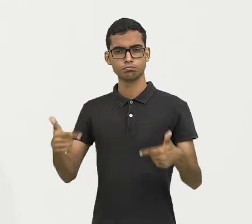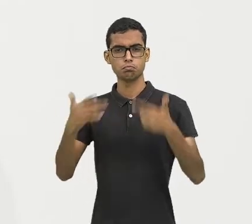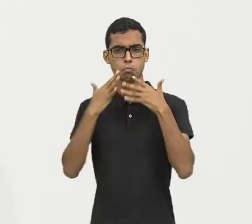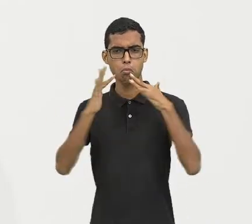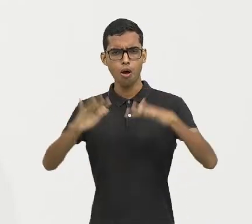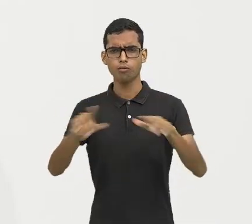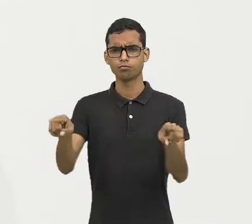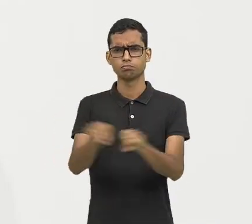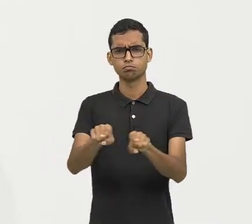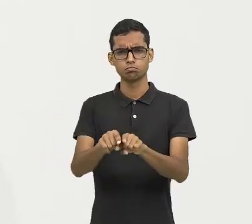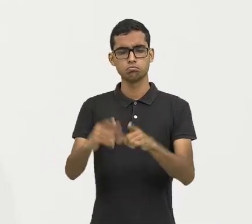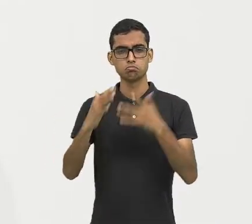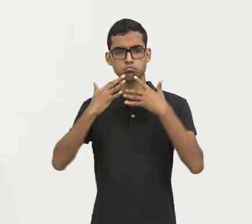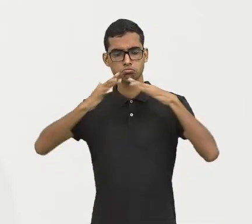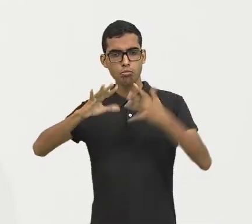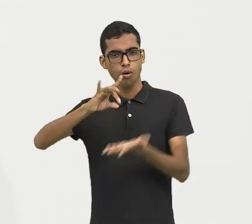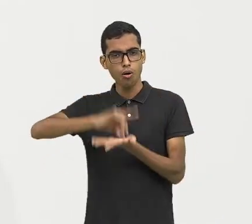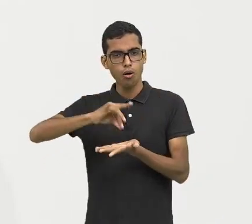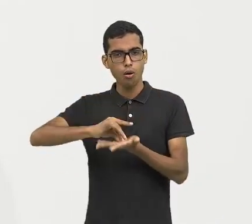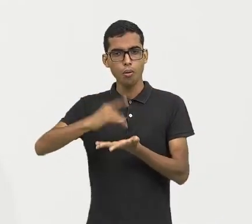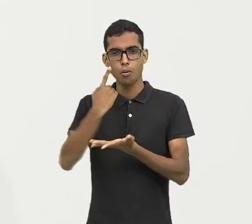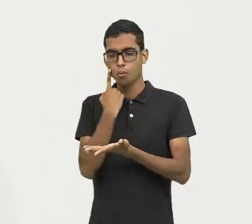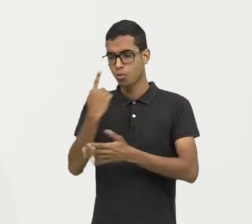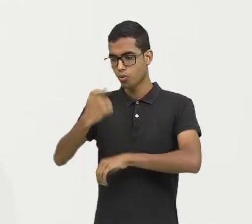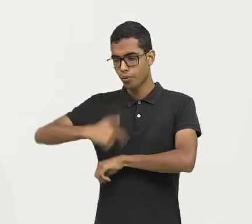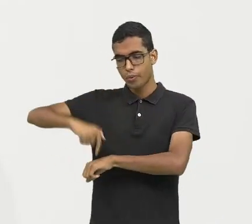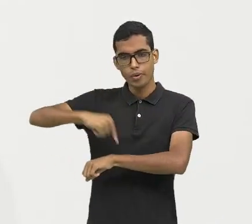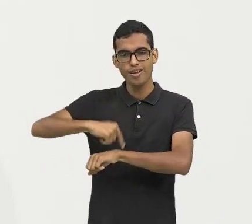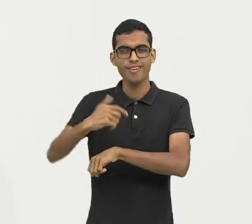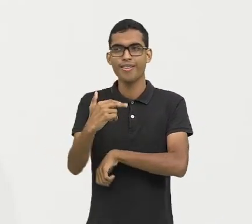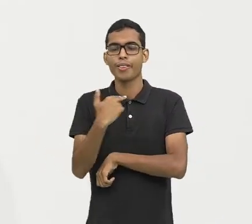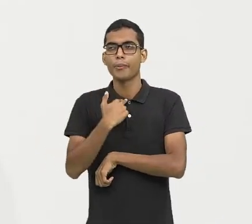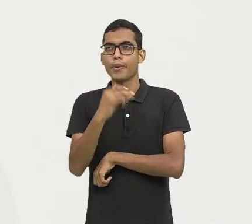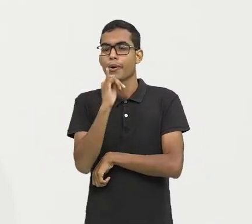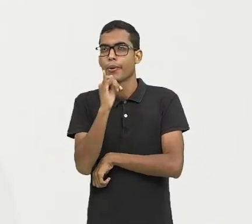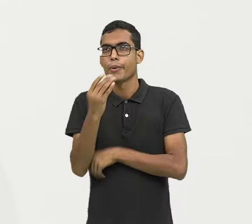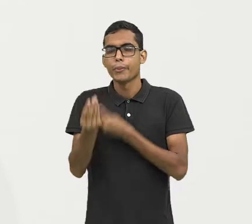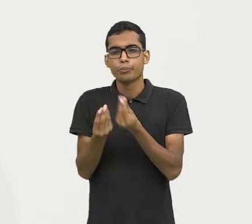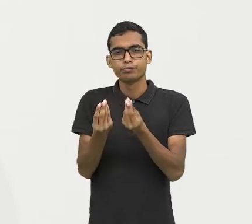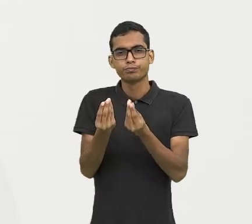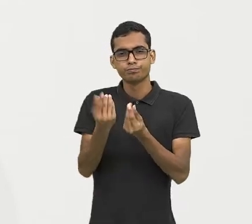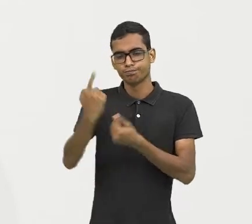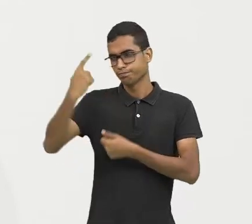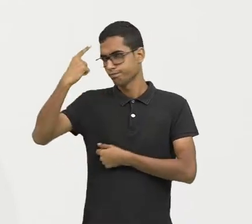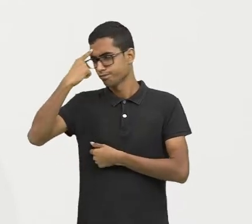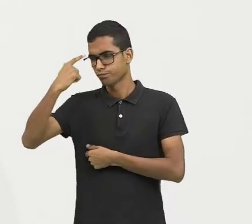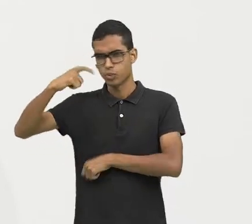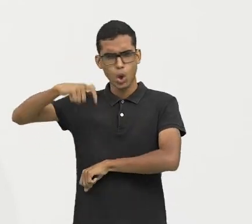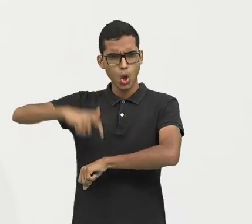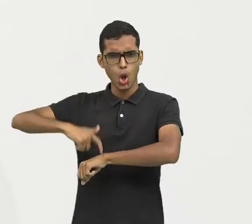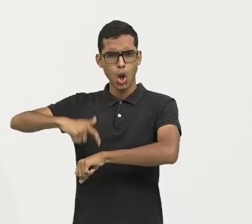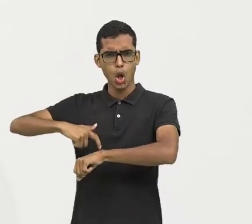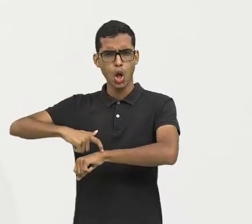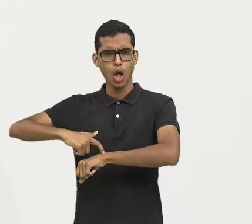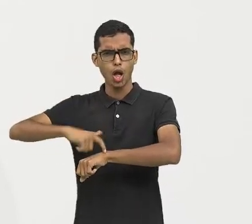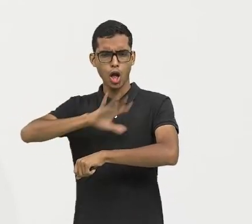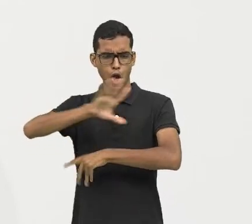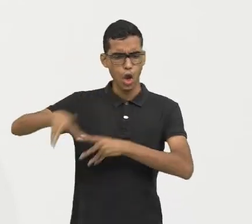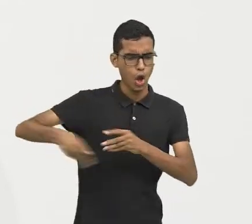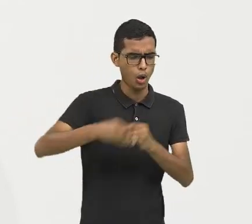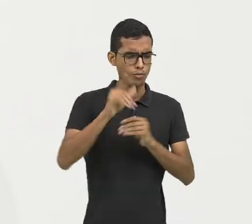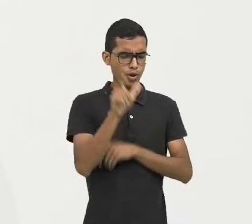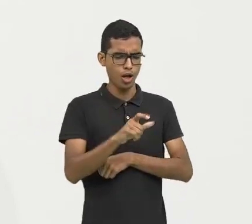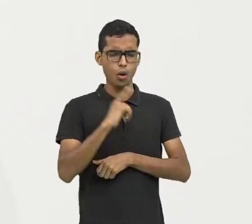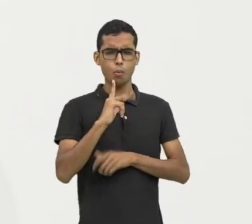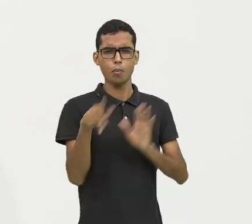é algo da natureza. Percebam que a gente não pode atribuir essa ideia a nenhum ser. E como